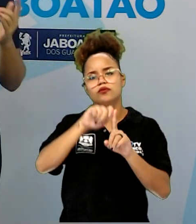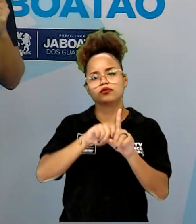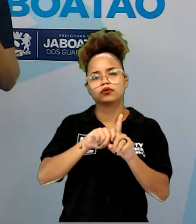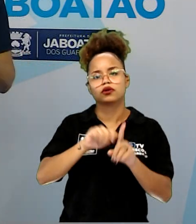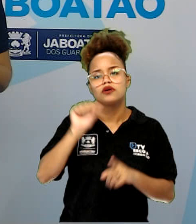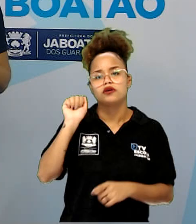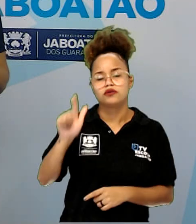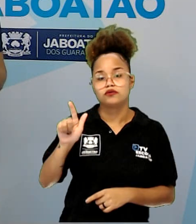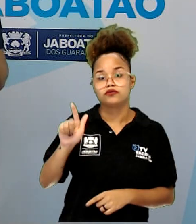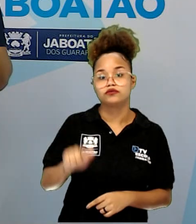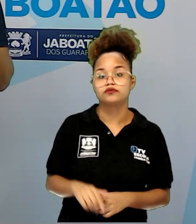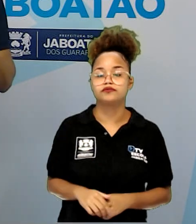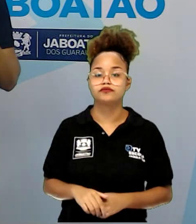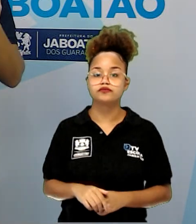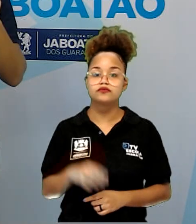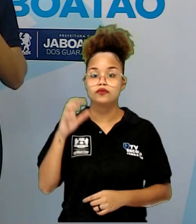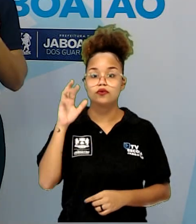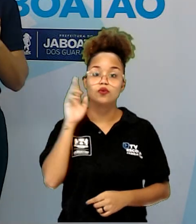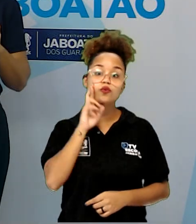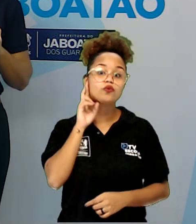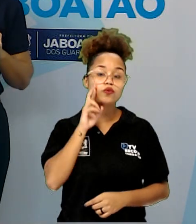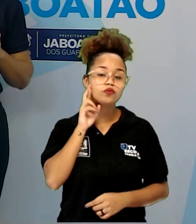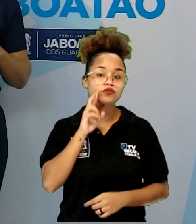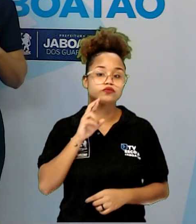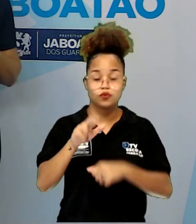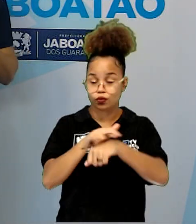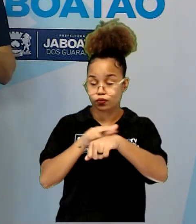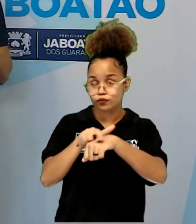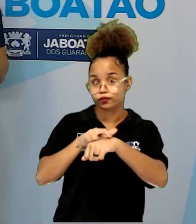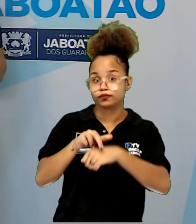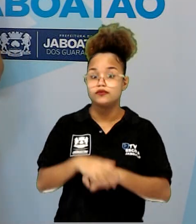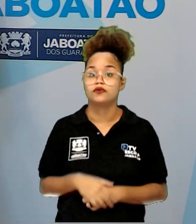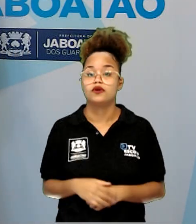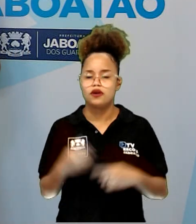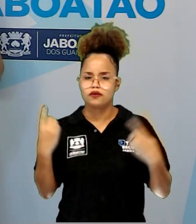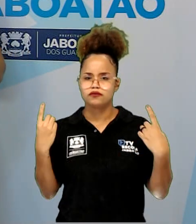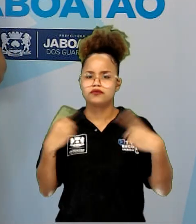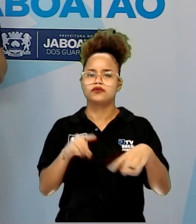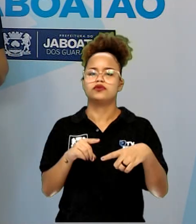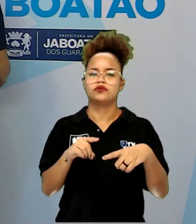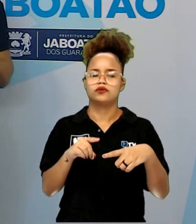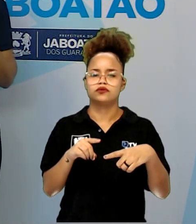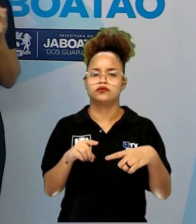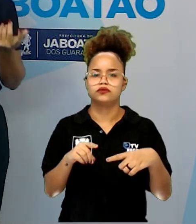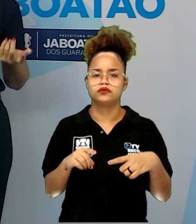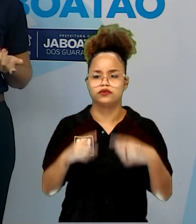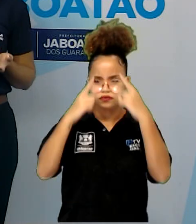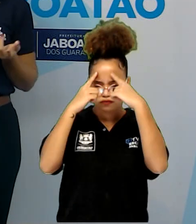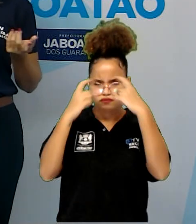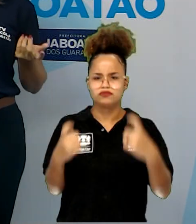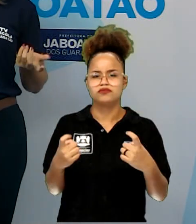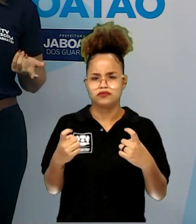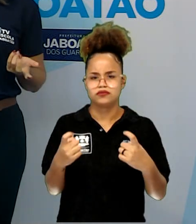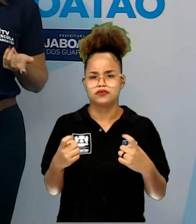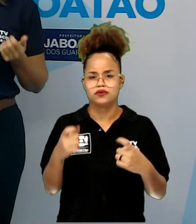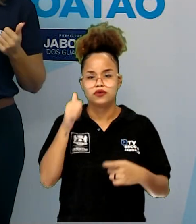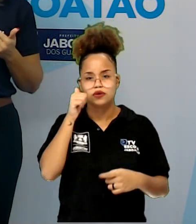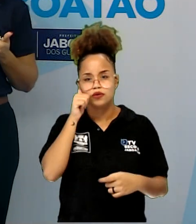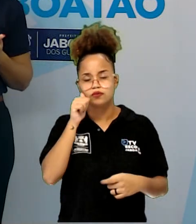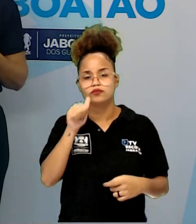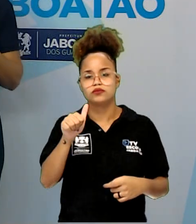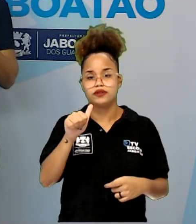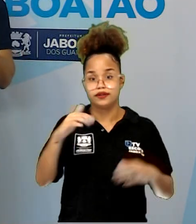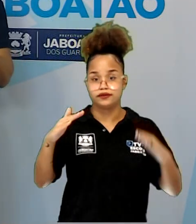Agosto Lilás, que é o mês de enfrentamento, ao combate à violência doméstica,